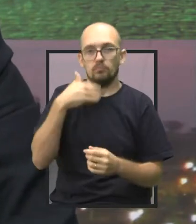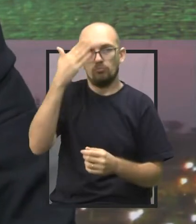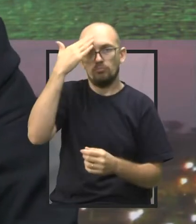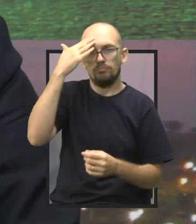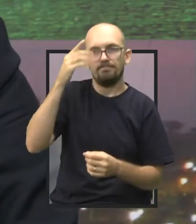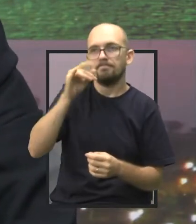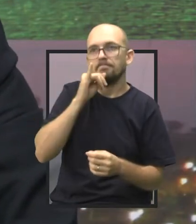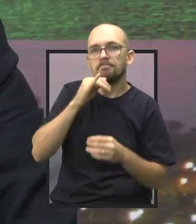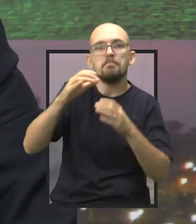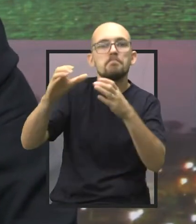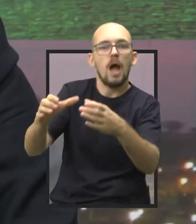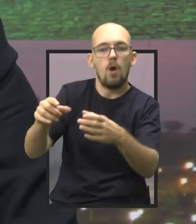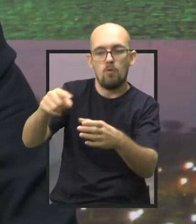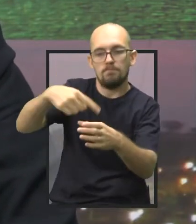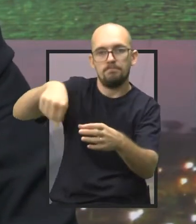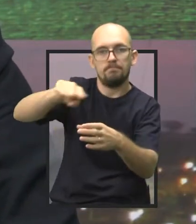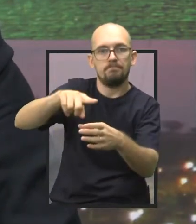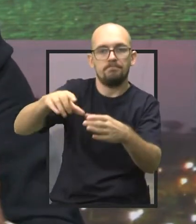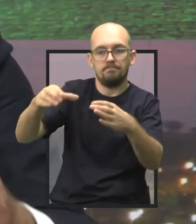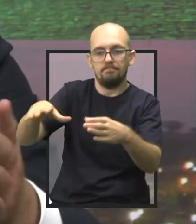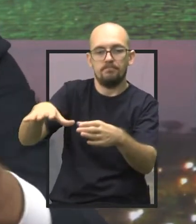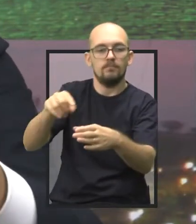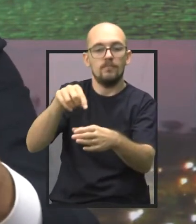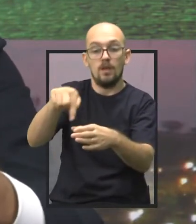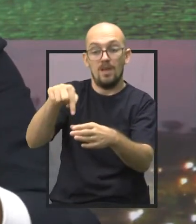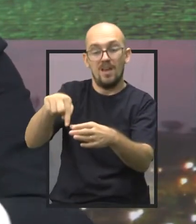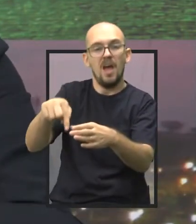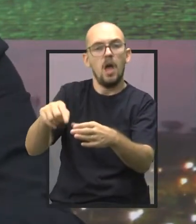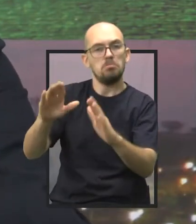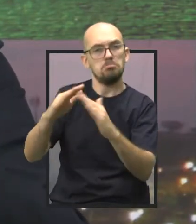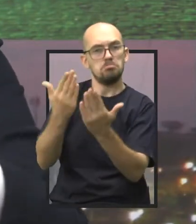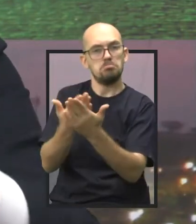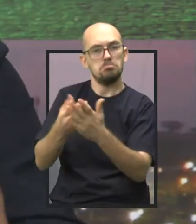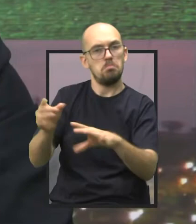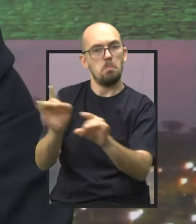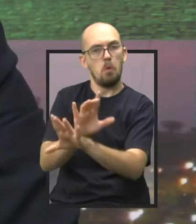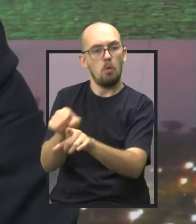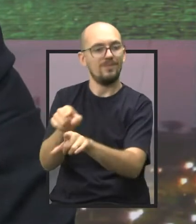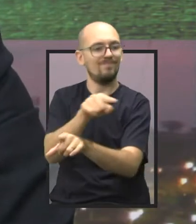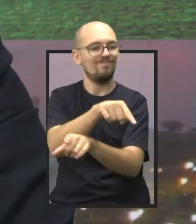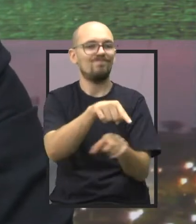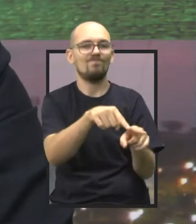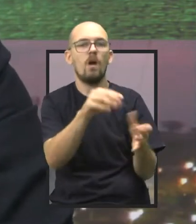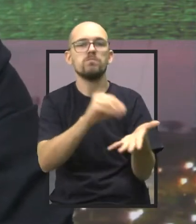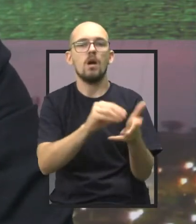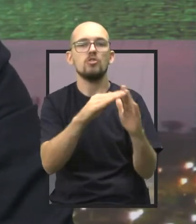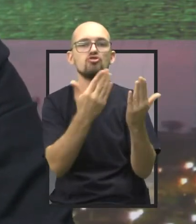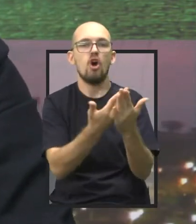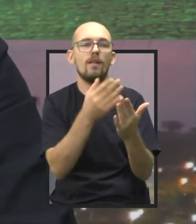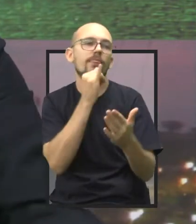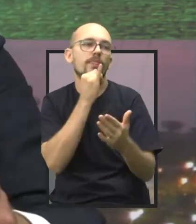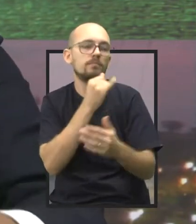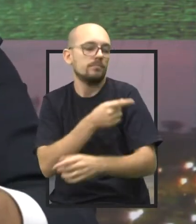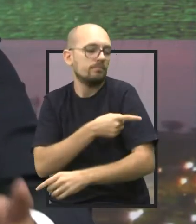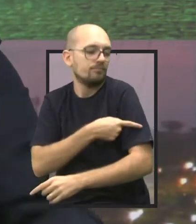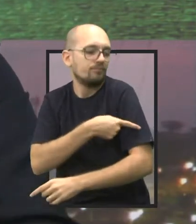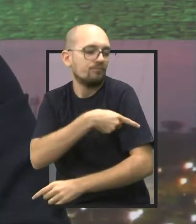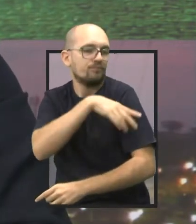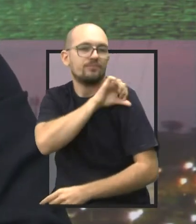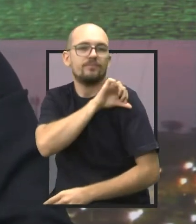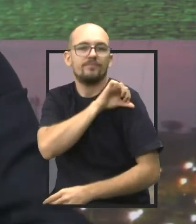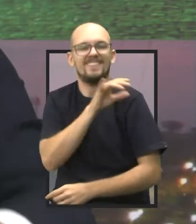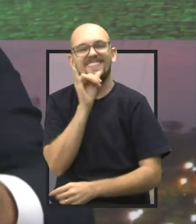cidade eu preciso colocar mais escolas com relação ao ensino fundamental, por exemplo. Né? Só que eu não